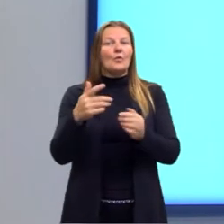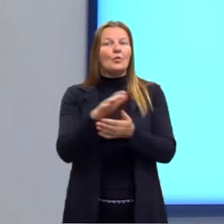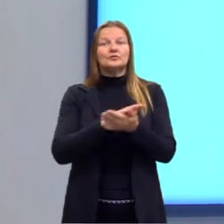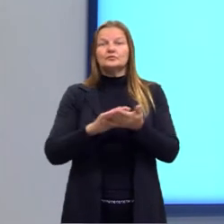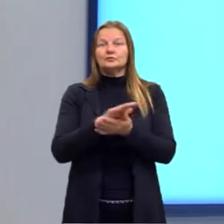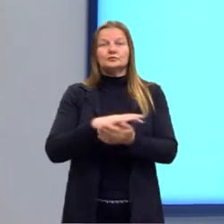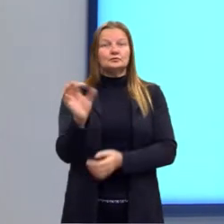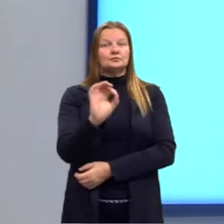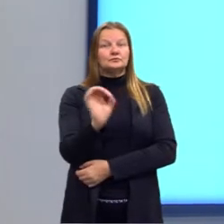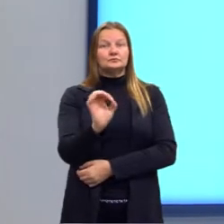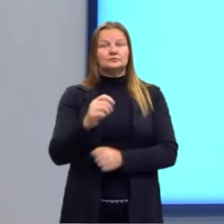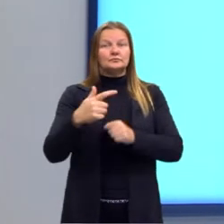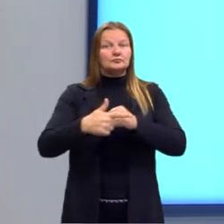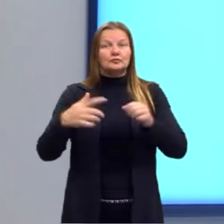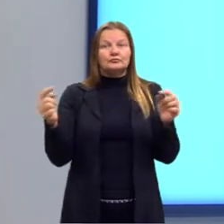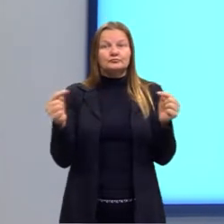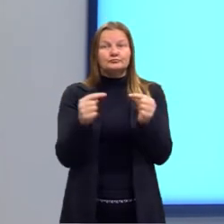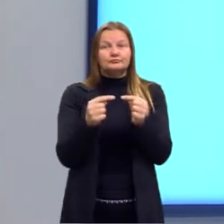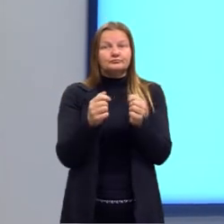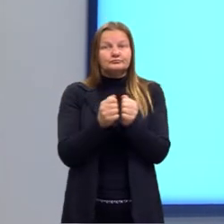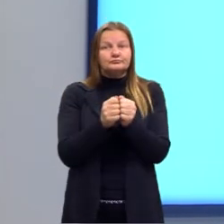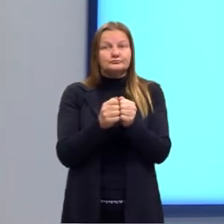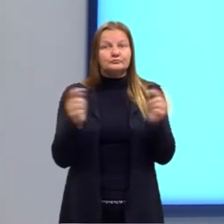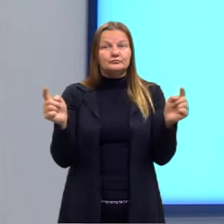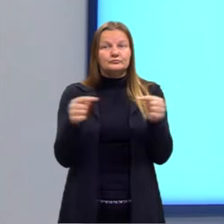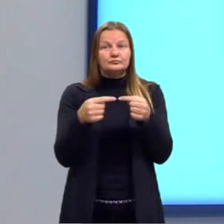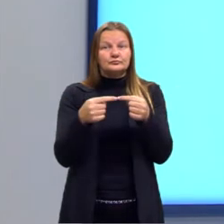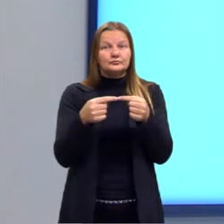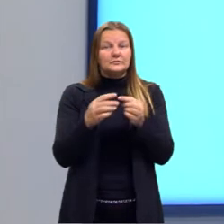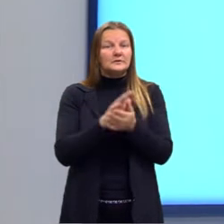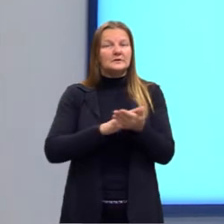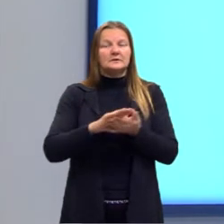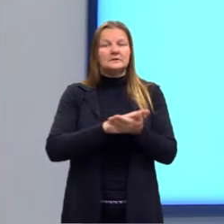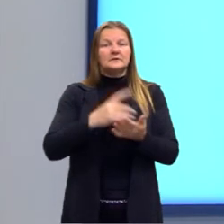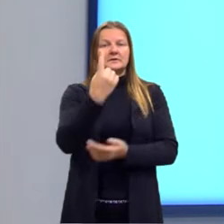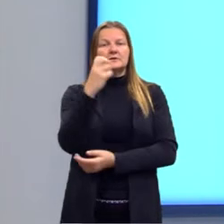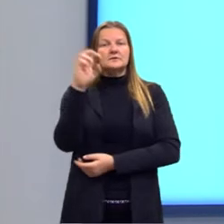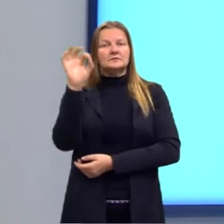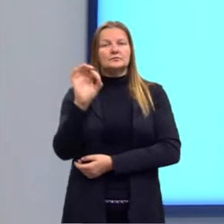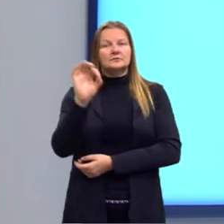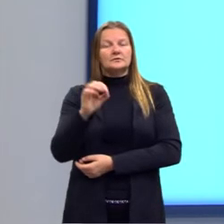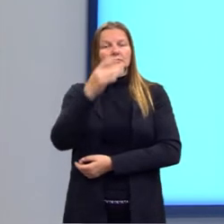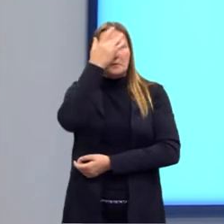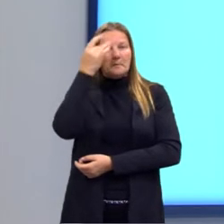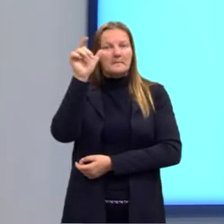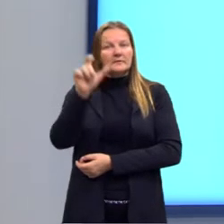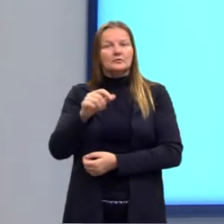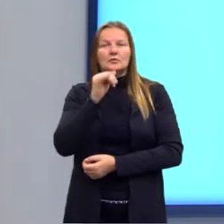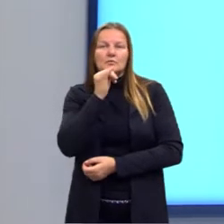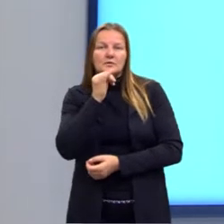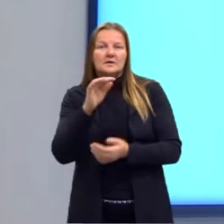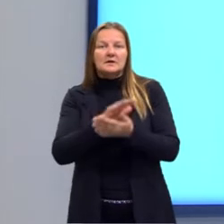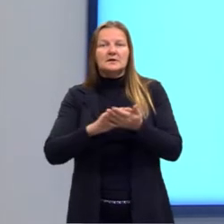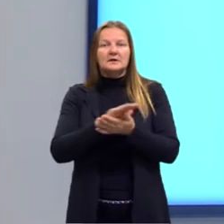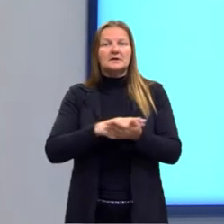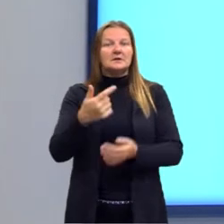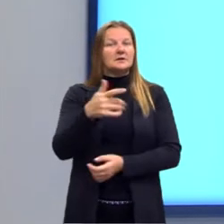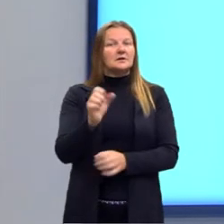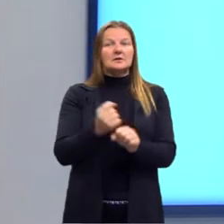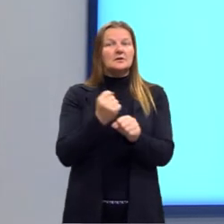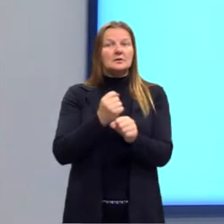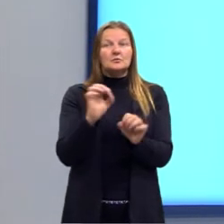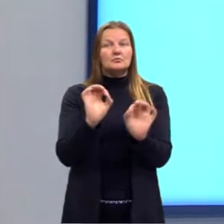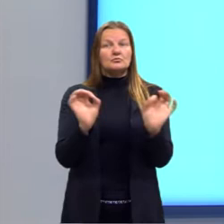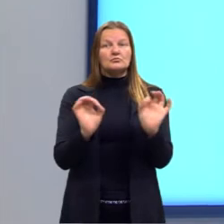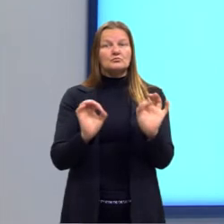aglutinação das hemácias que foi em 15% dos indivíduos testados então o que que quis dizer que